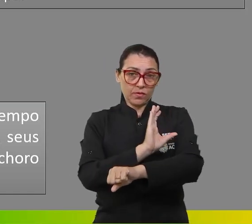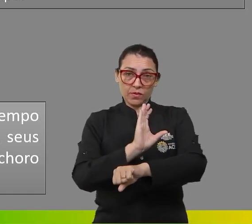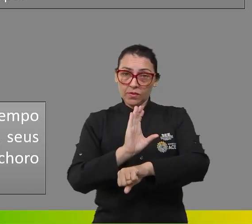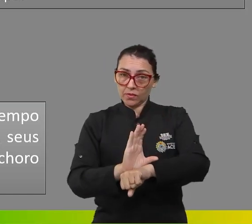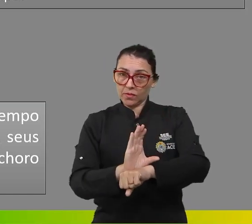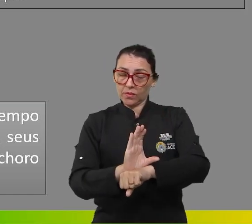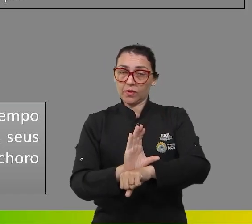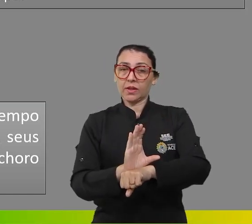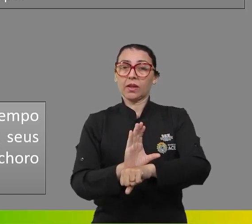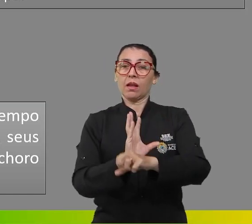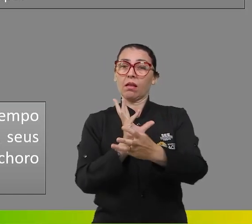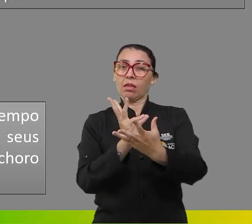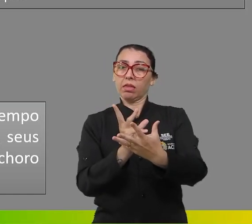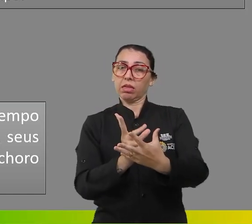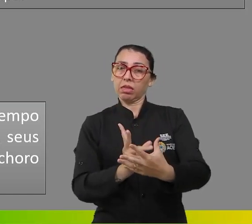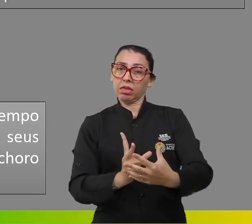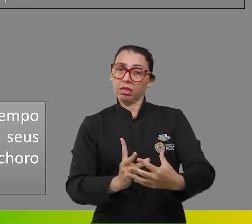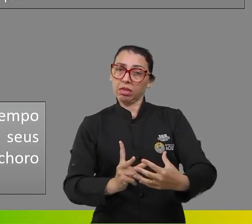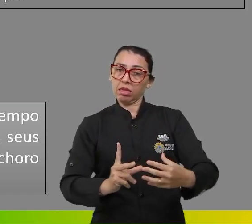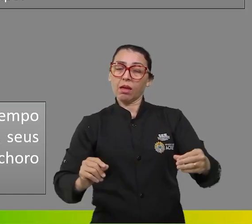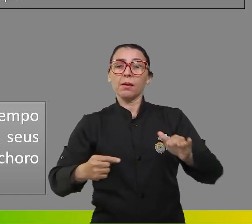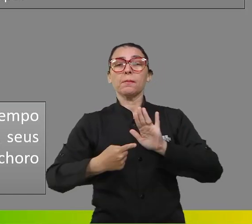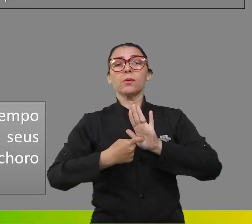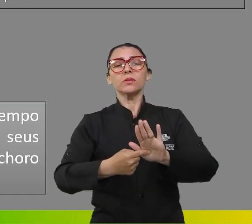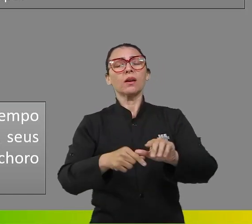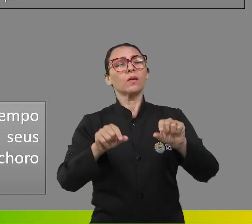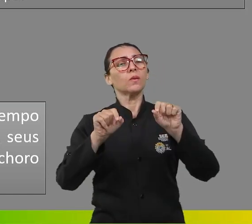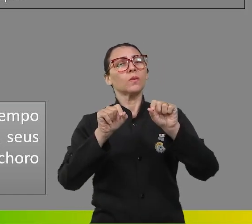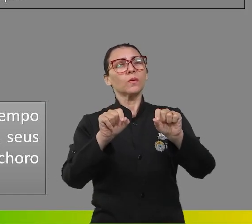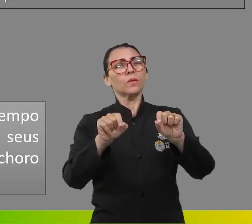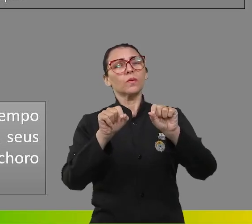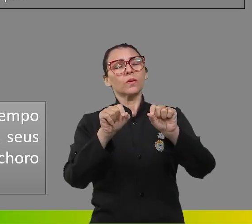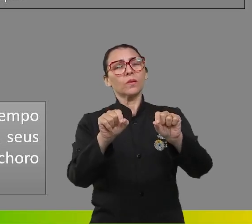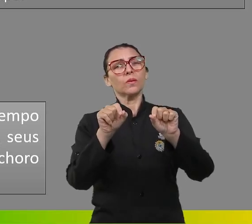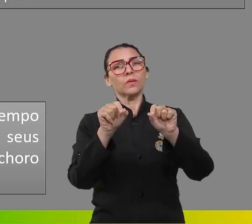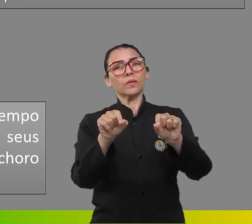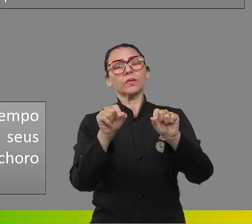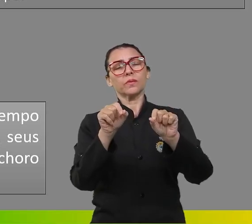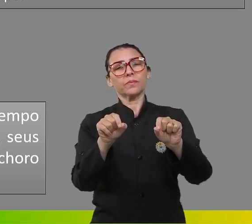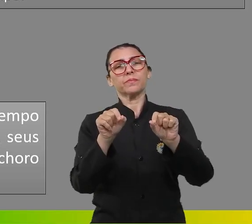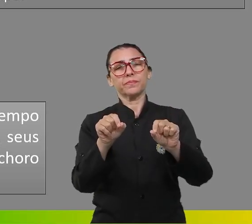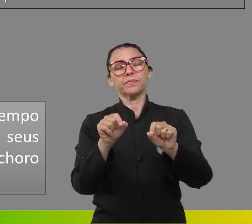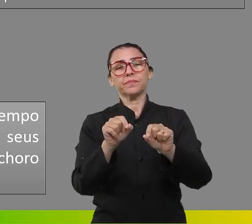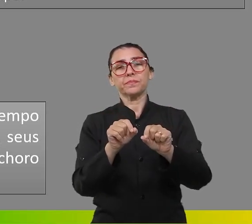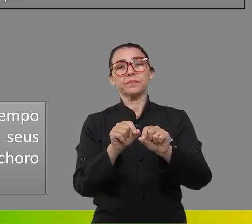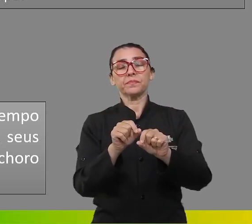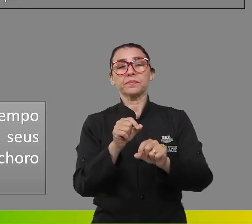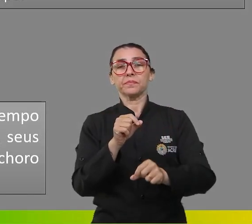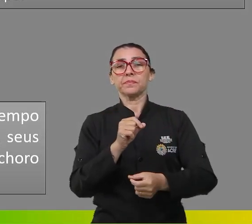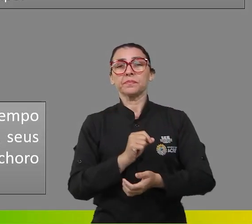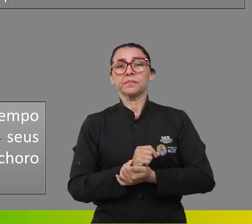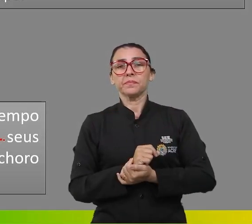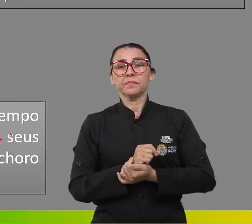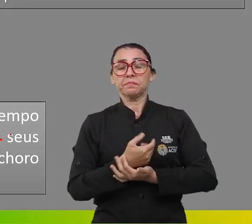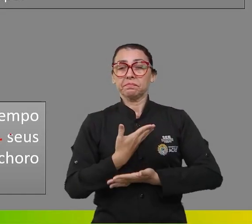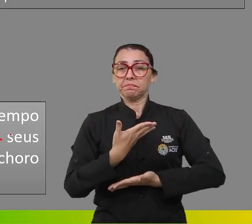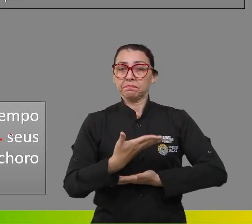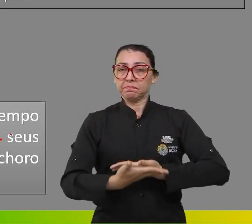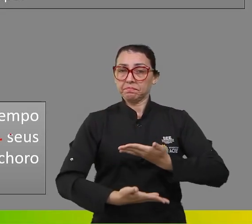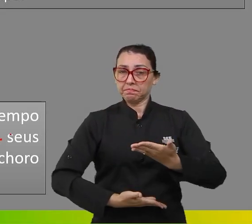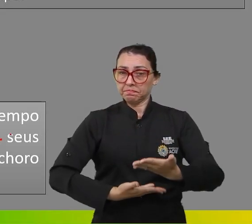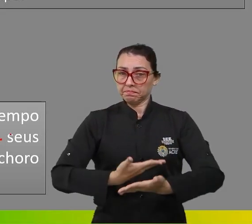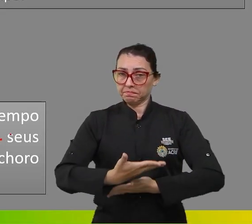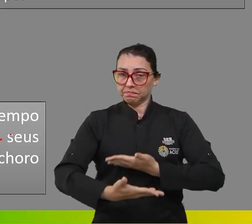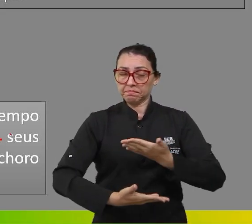iam derretendo com o passar do tempo, mostrava que nessa intervenção aqui, onde